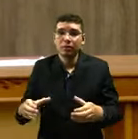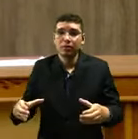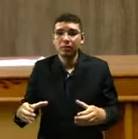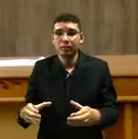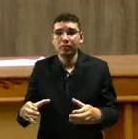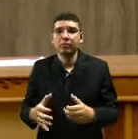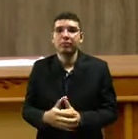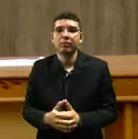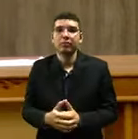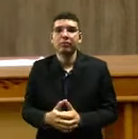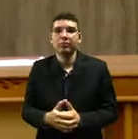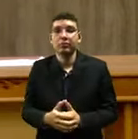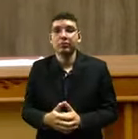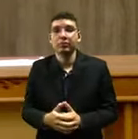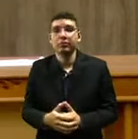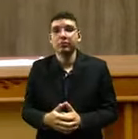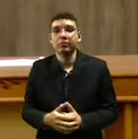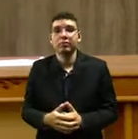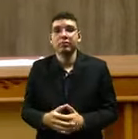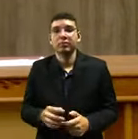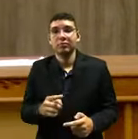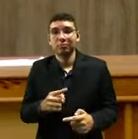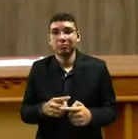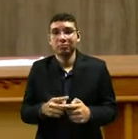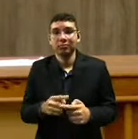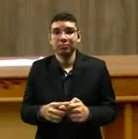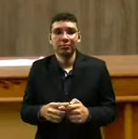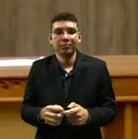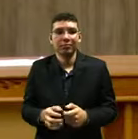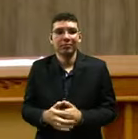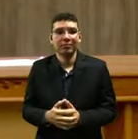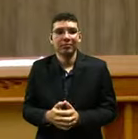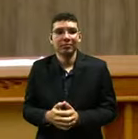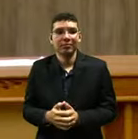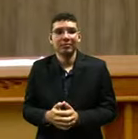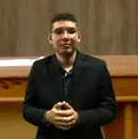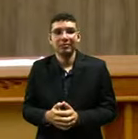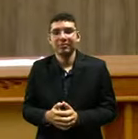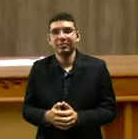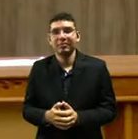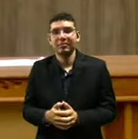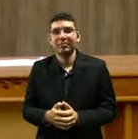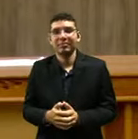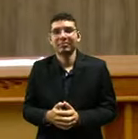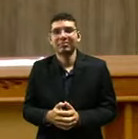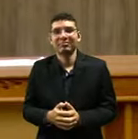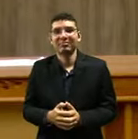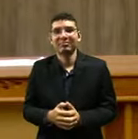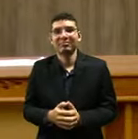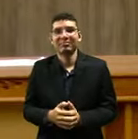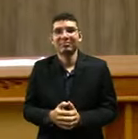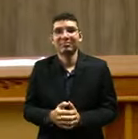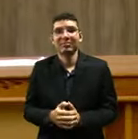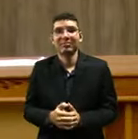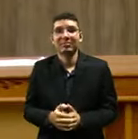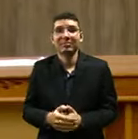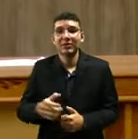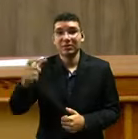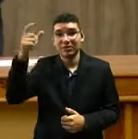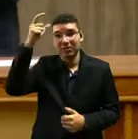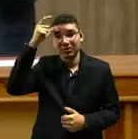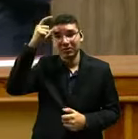entrar na gangue a gang mata ele e aqui nós não mata aí o Diabo fica aqui